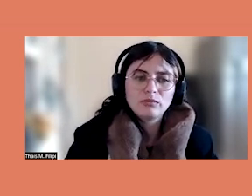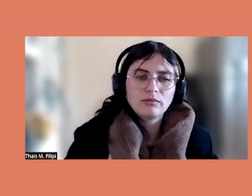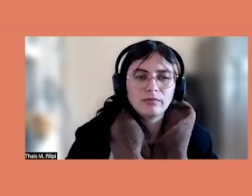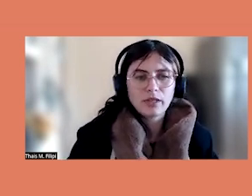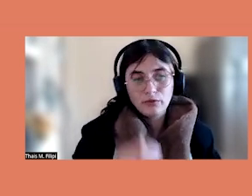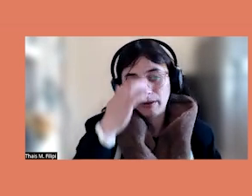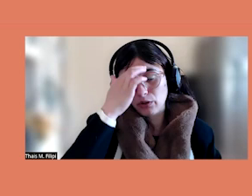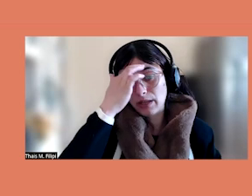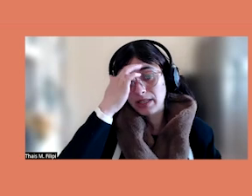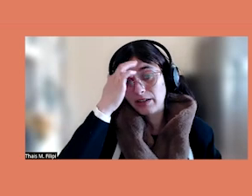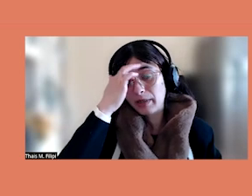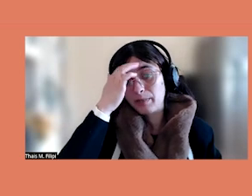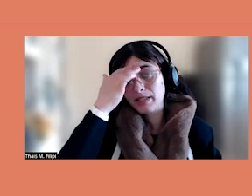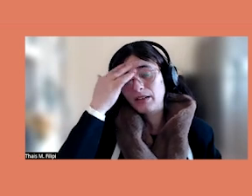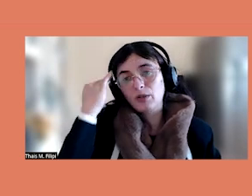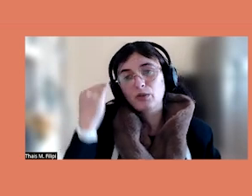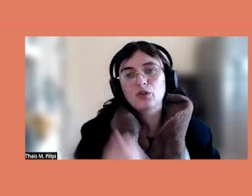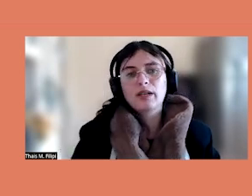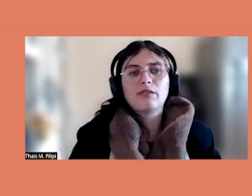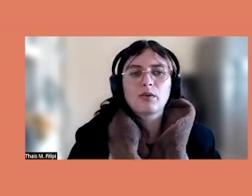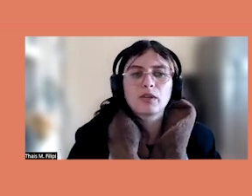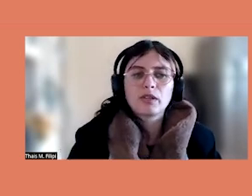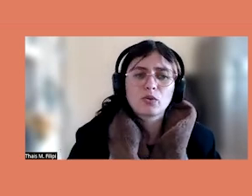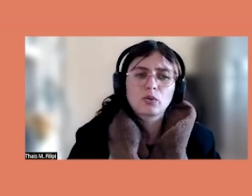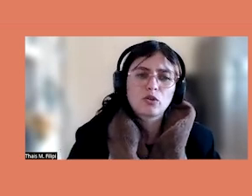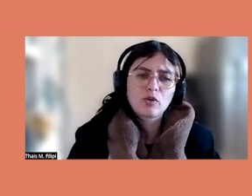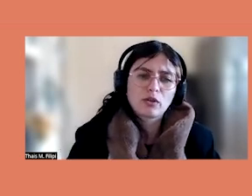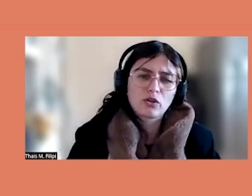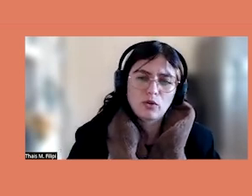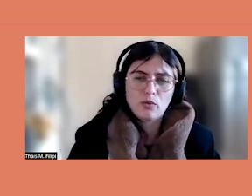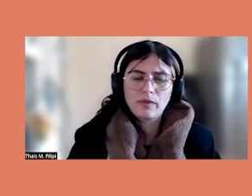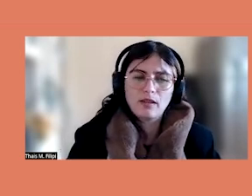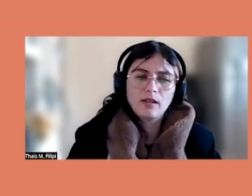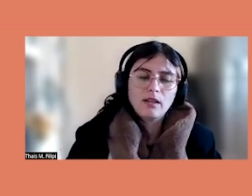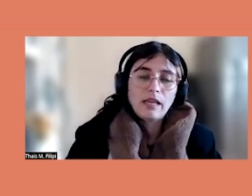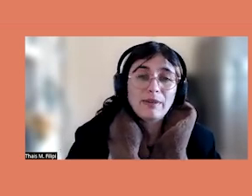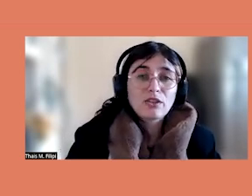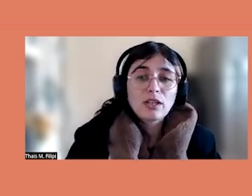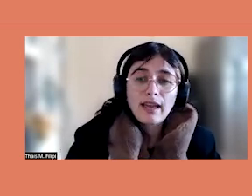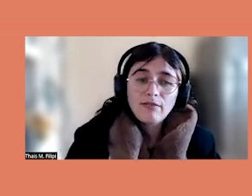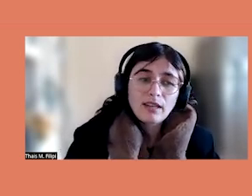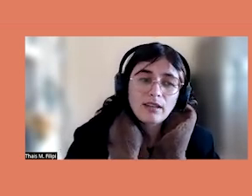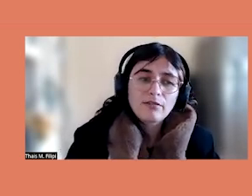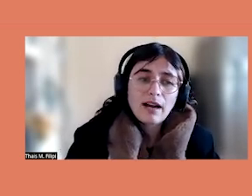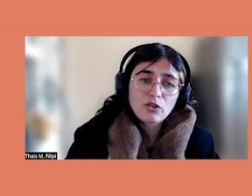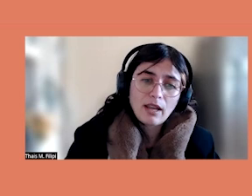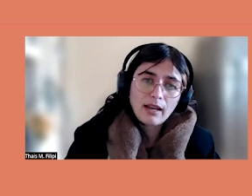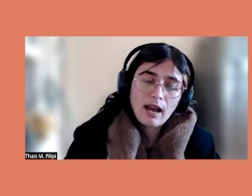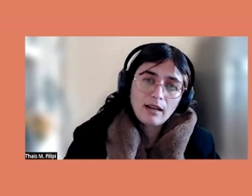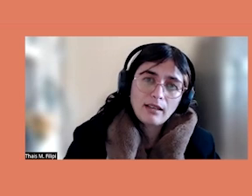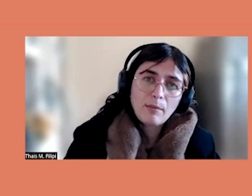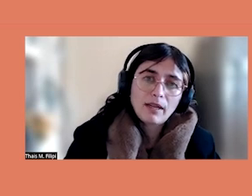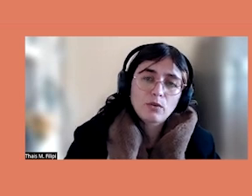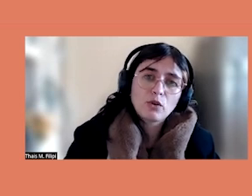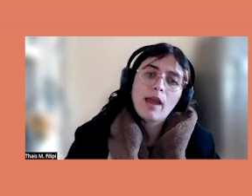GeoJSON, que é um formato de dados que serve para representar informações geográficas usando a estrutura de objetos JSON. Bastante leve e fácil de